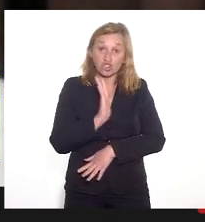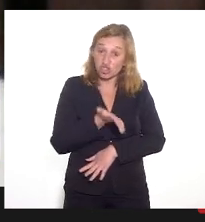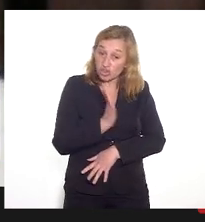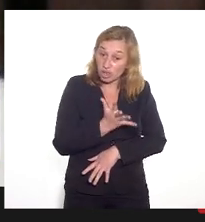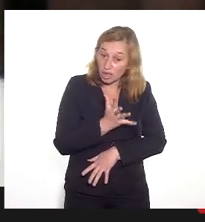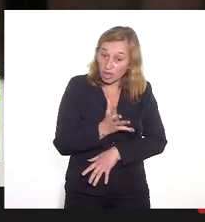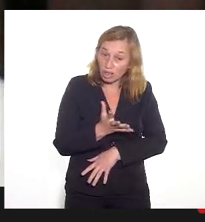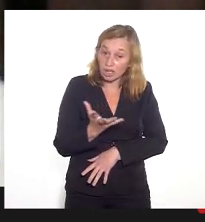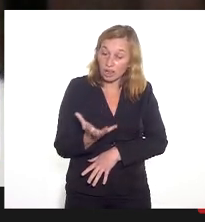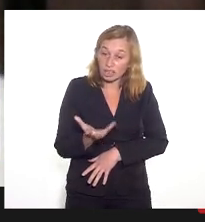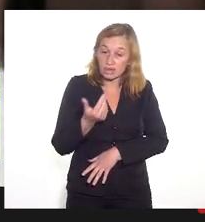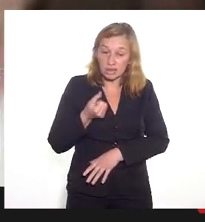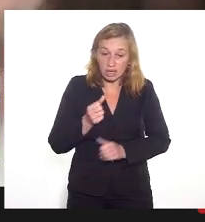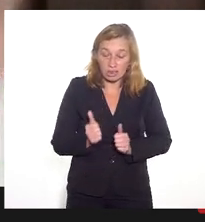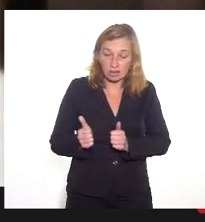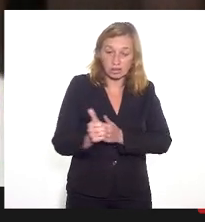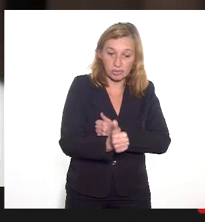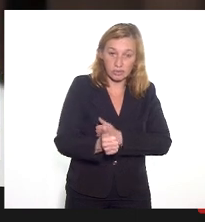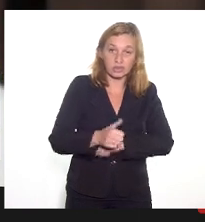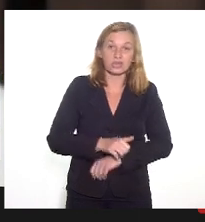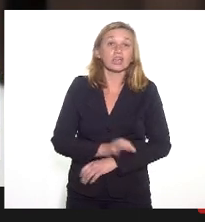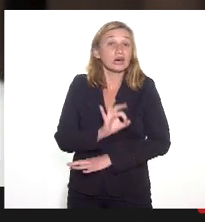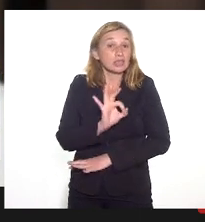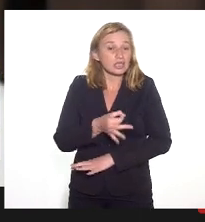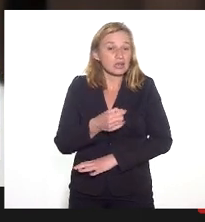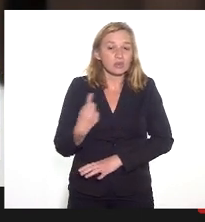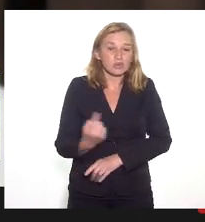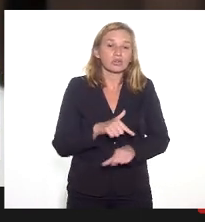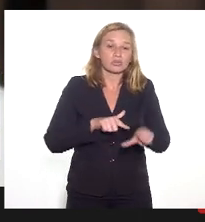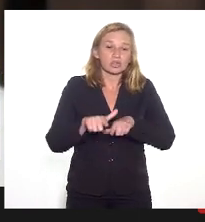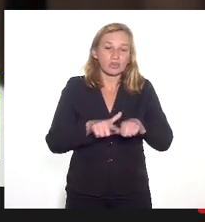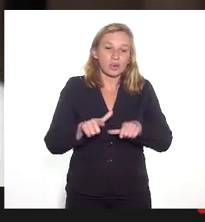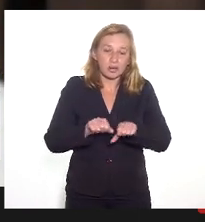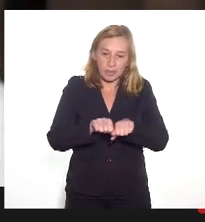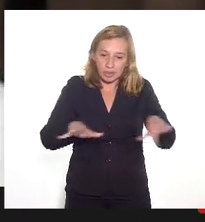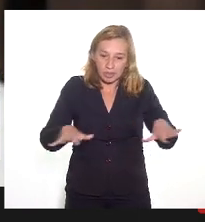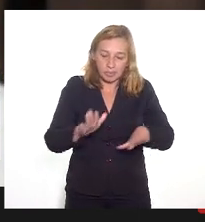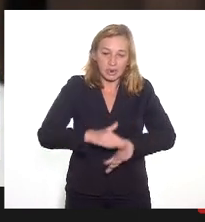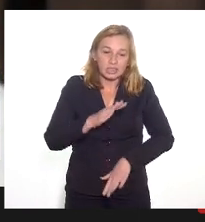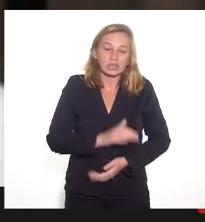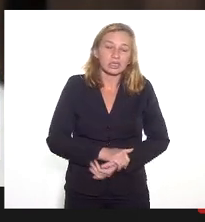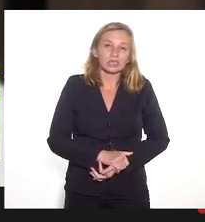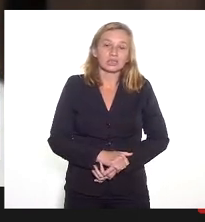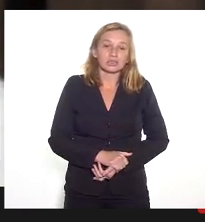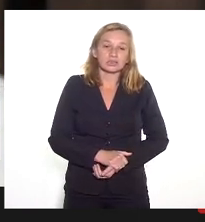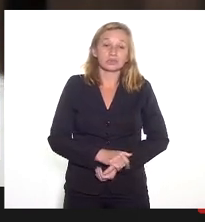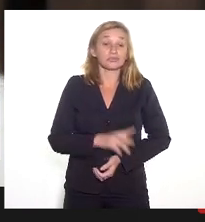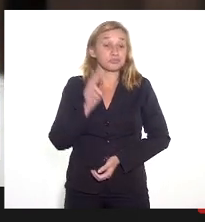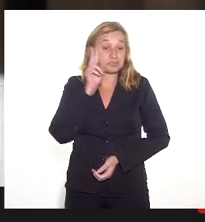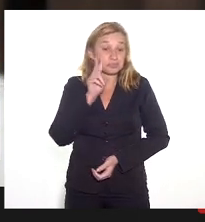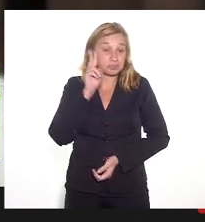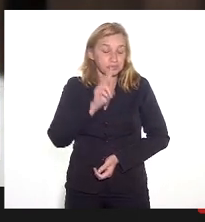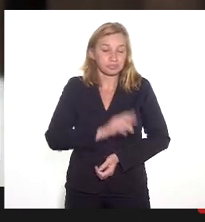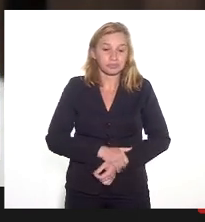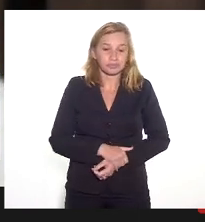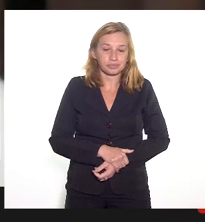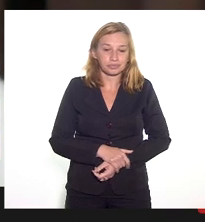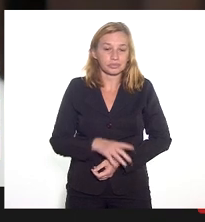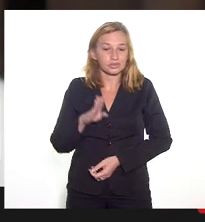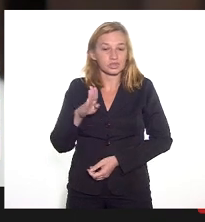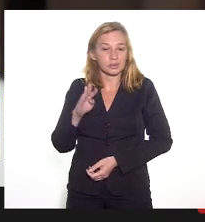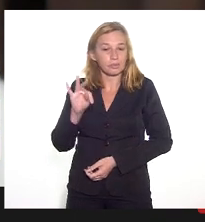aderiram formalmente à frente. Certamente vamos trabalhar para ampliar isso. Lembrando, resgatando o que Beth